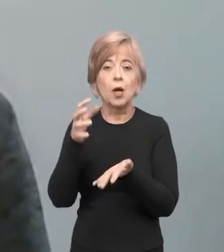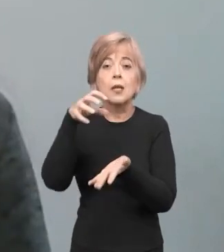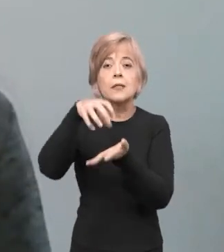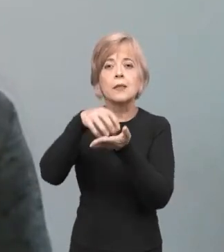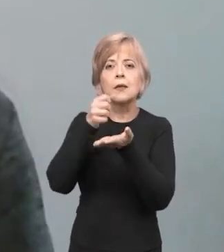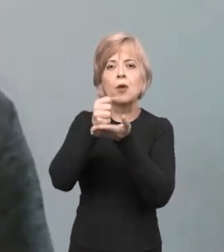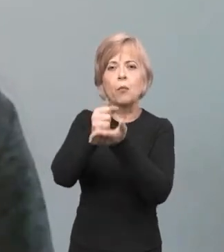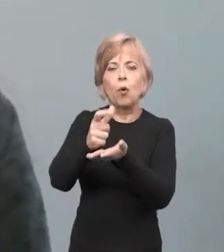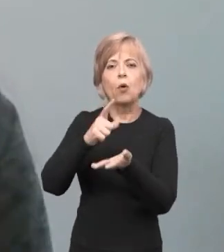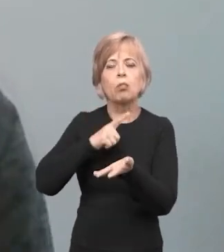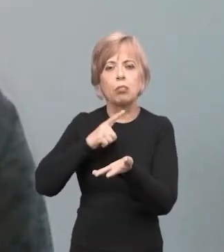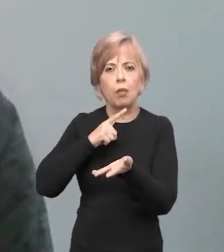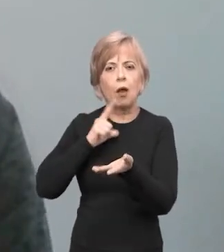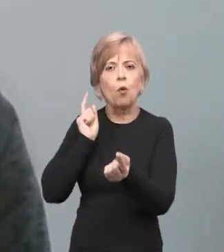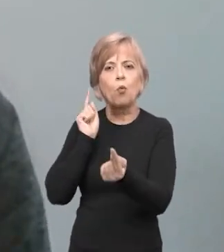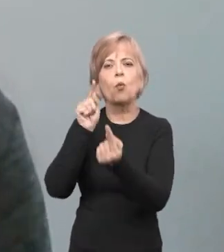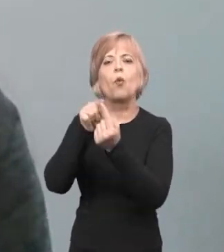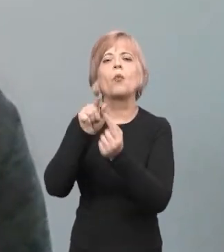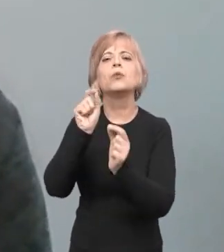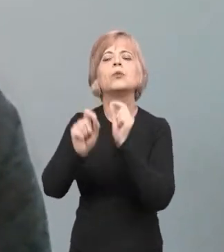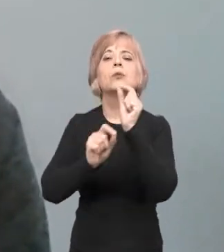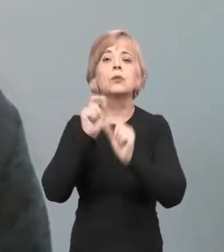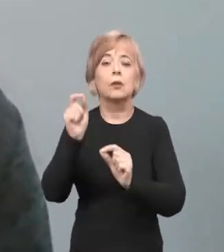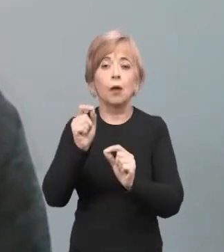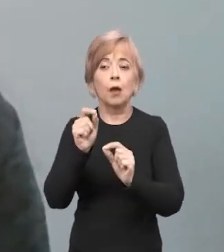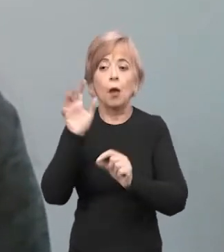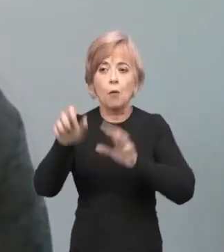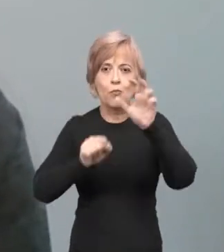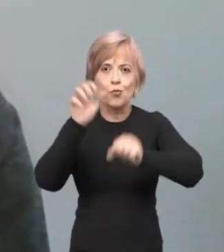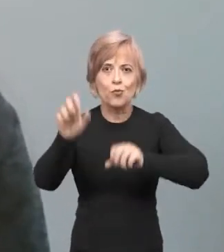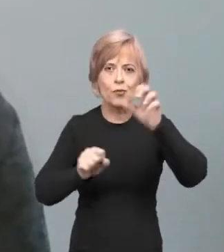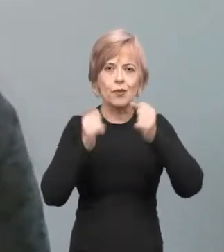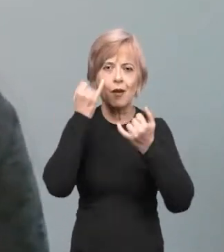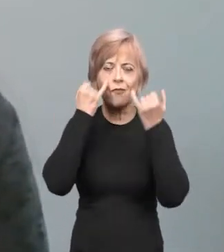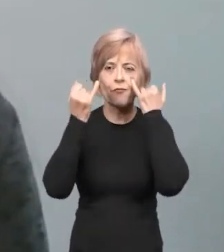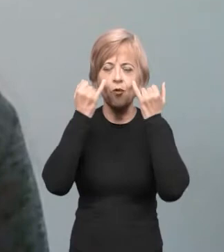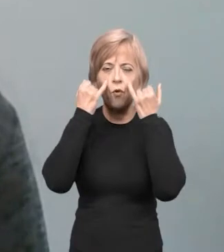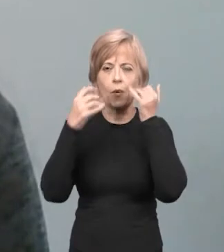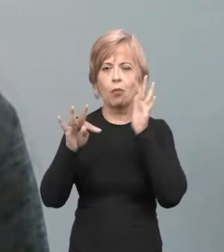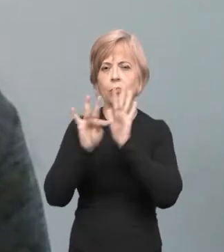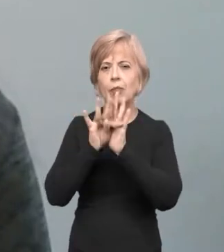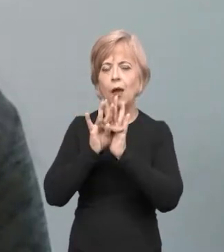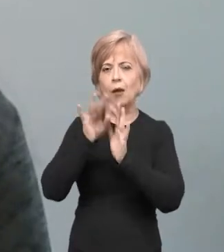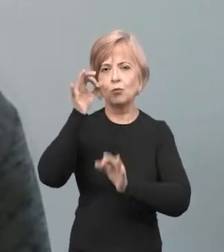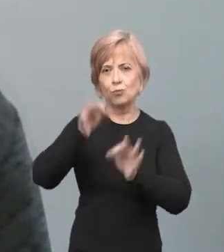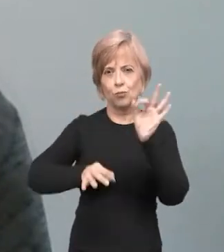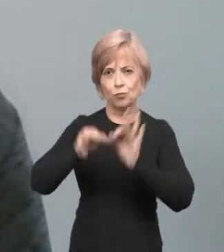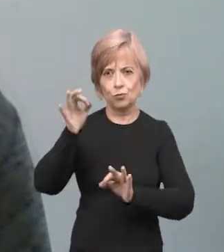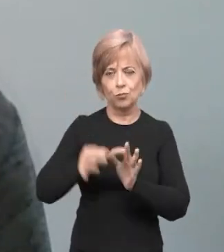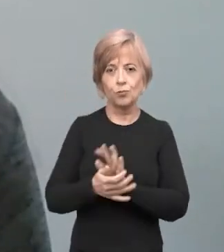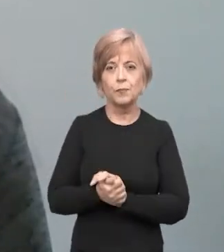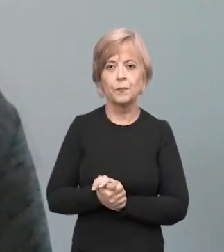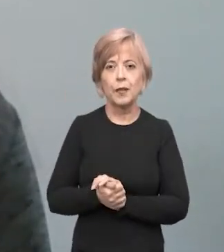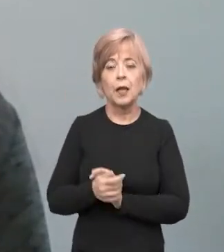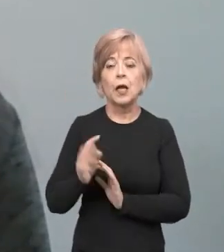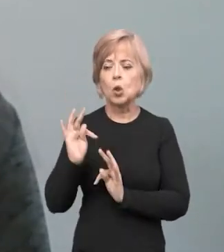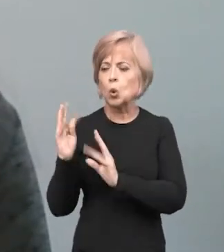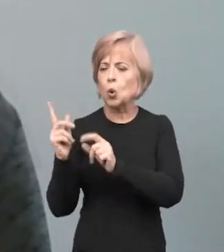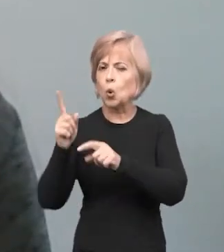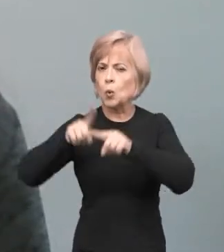Centro de Apoio ele tem como atribuição buscar informações técnico-jurídicas. E aí todos